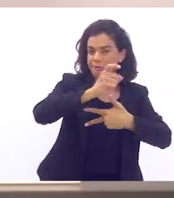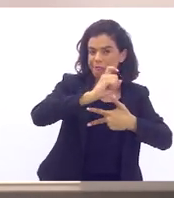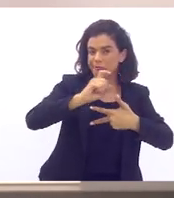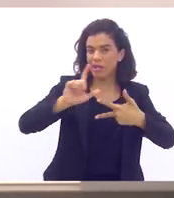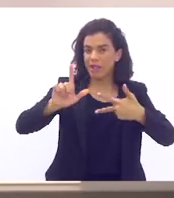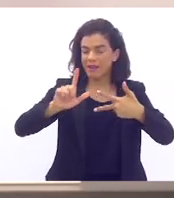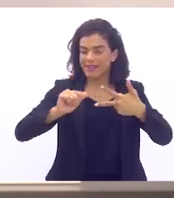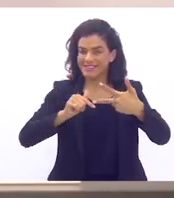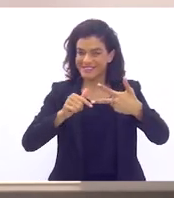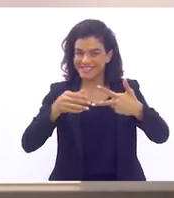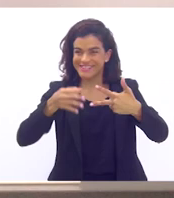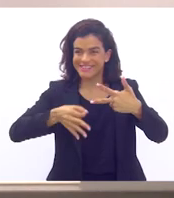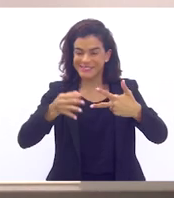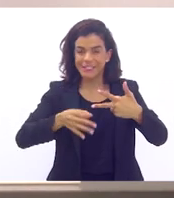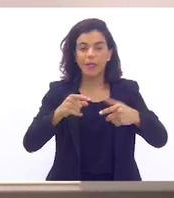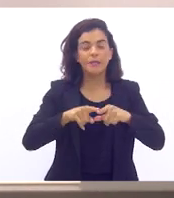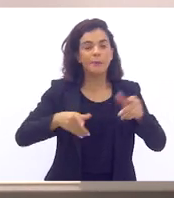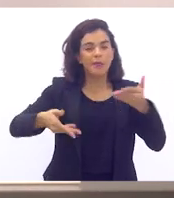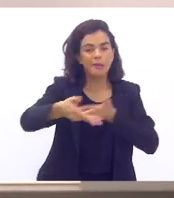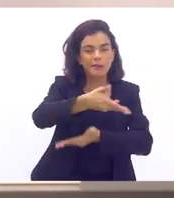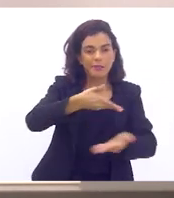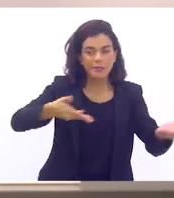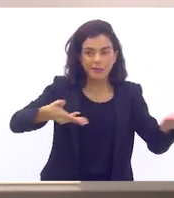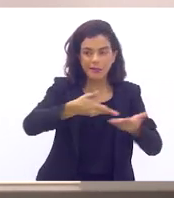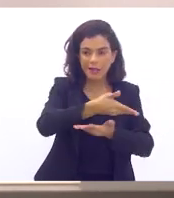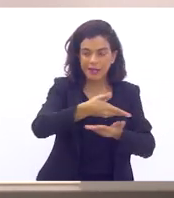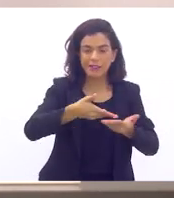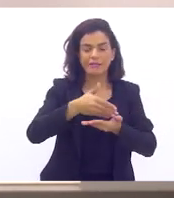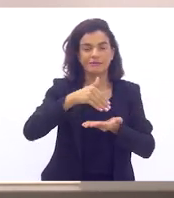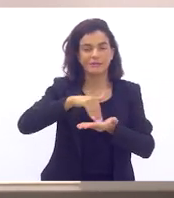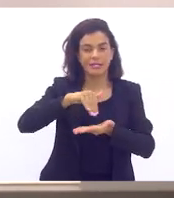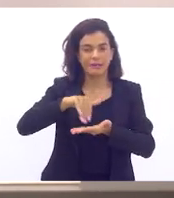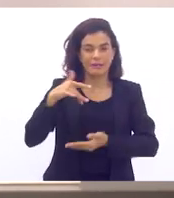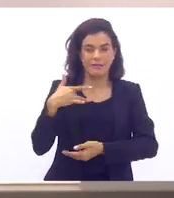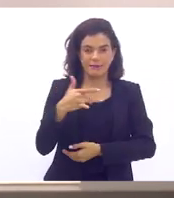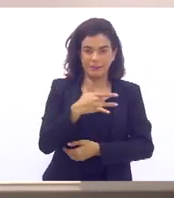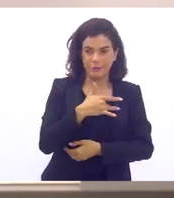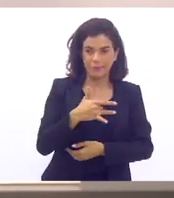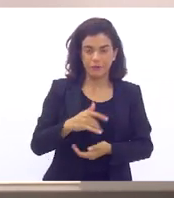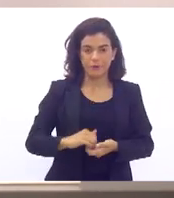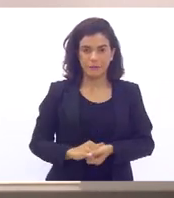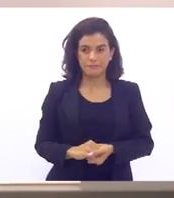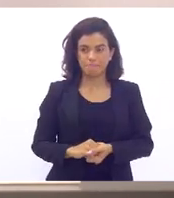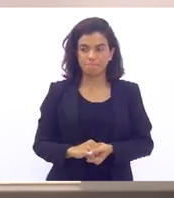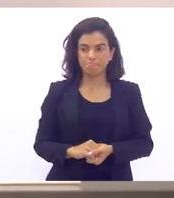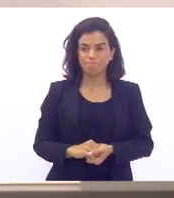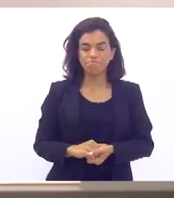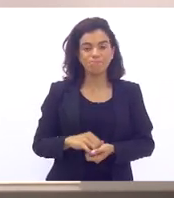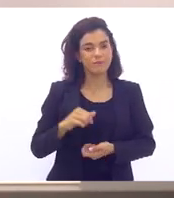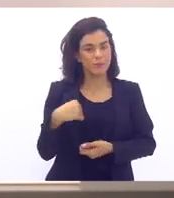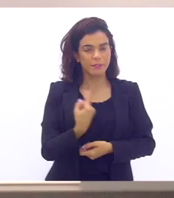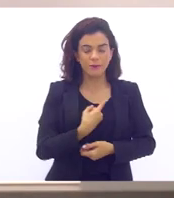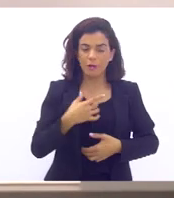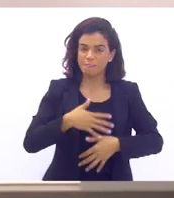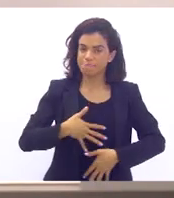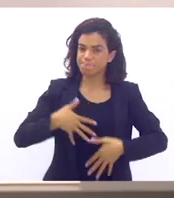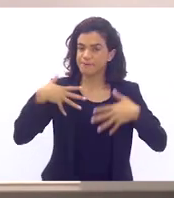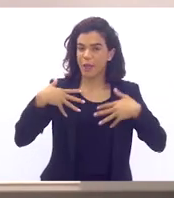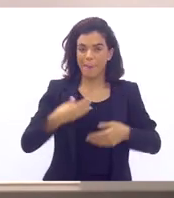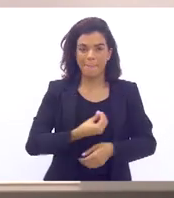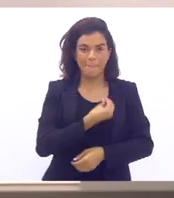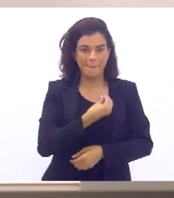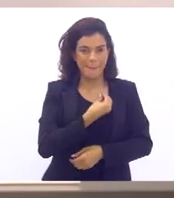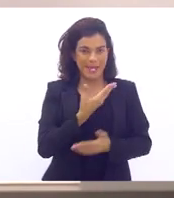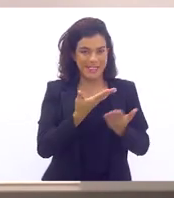que é necessário como por exemplo a interação com as secretarias de saúde então muito nos honra a presença do Thompson aqui